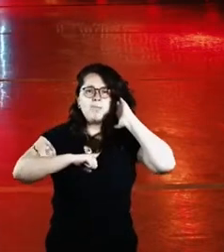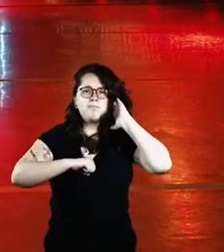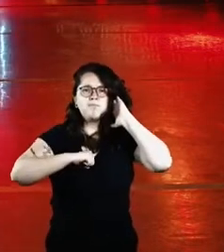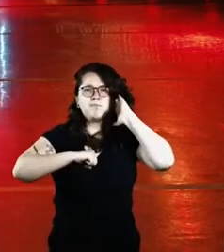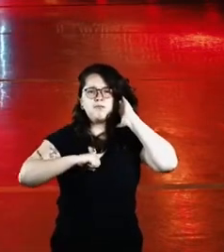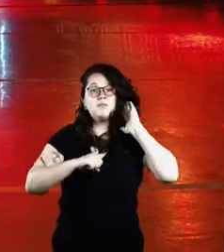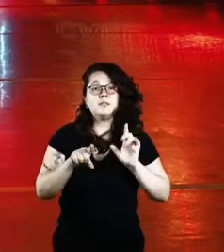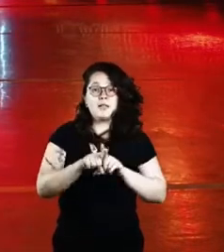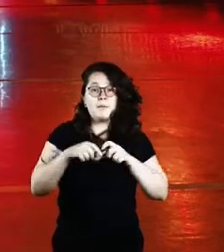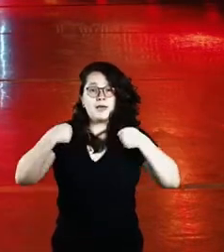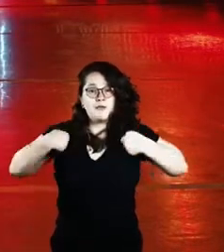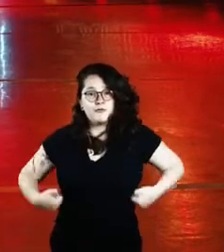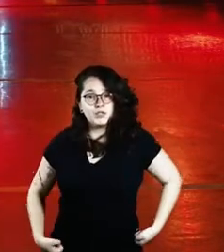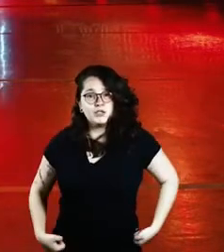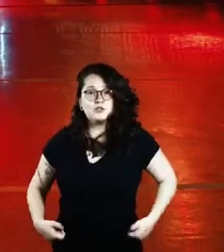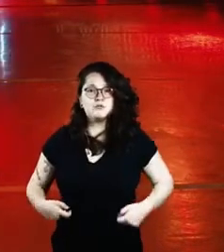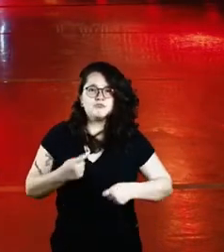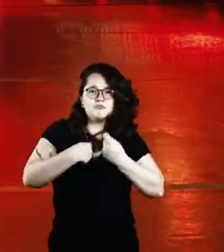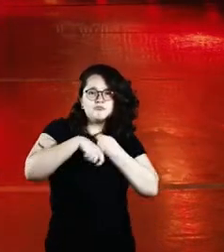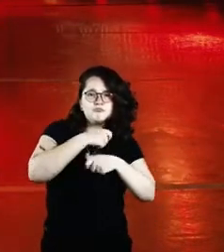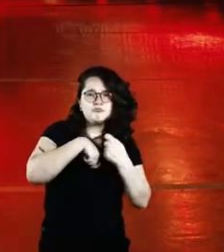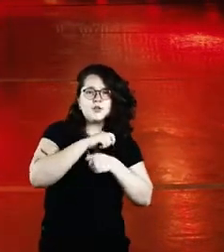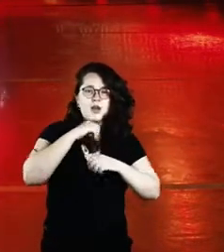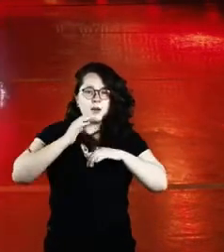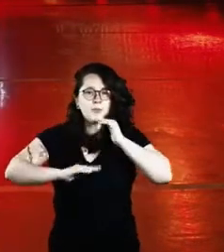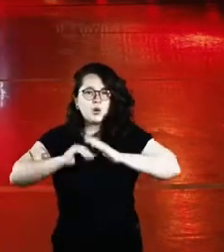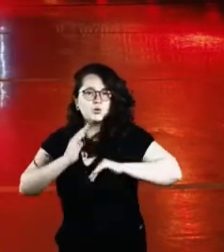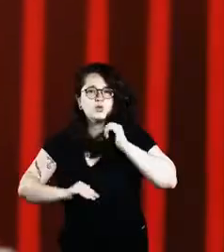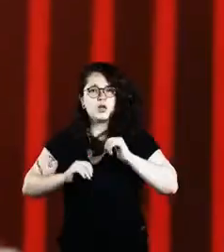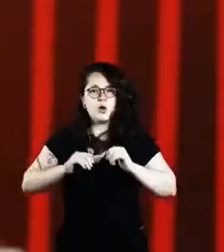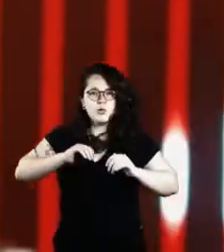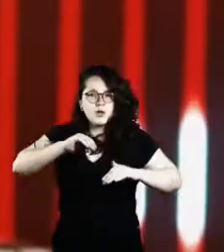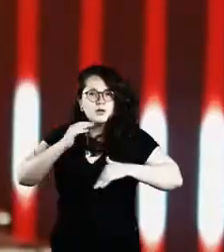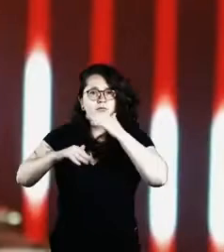na economia, na produção, na ascensão